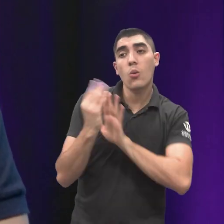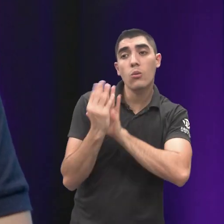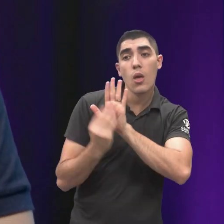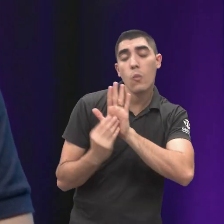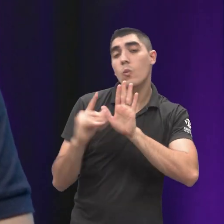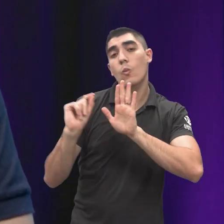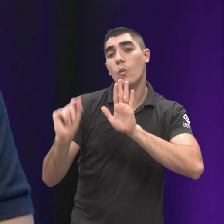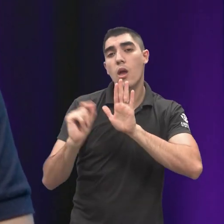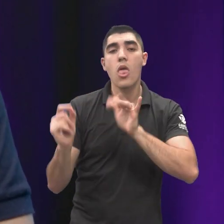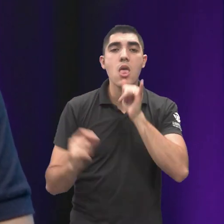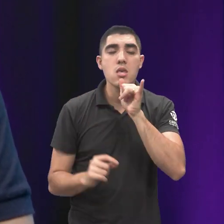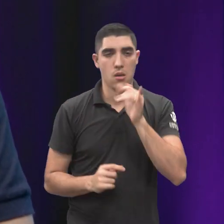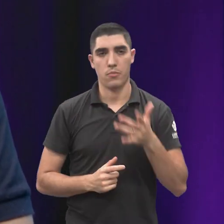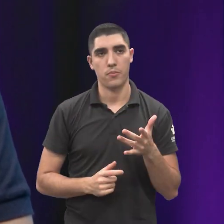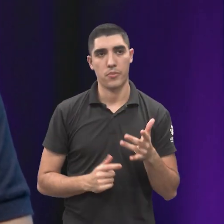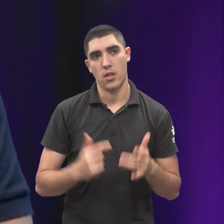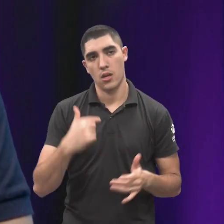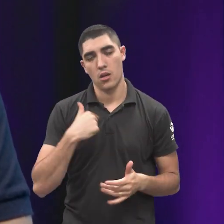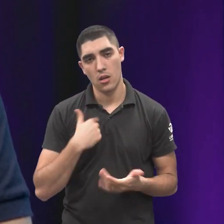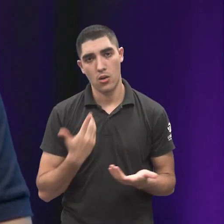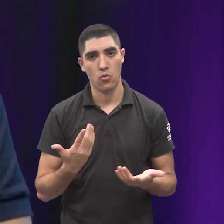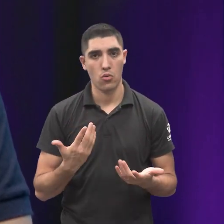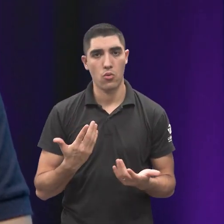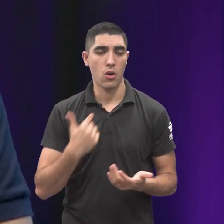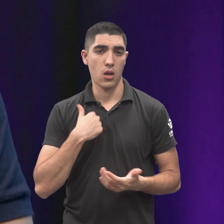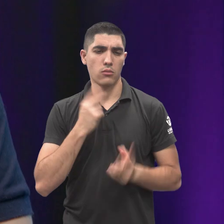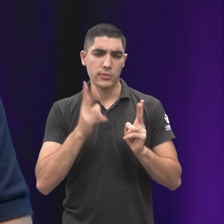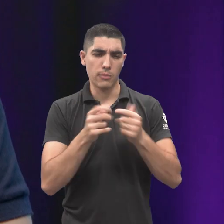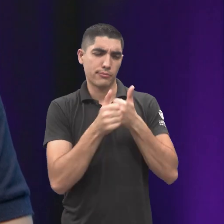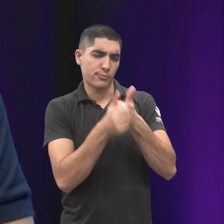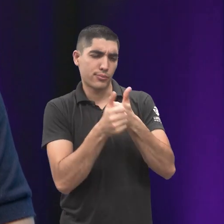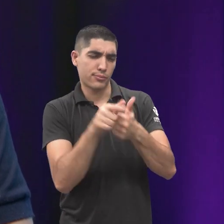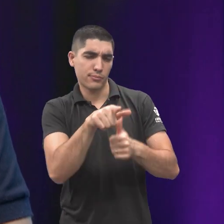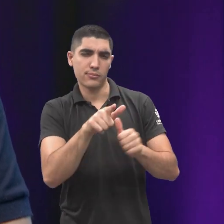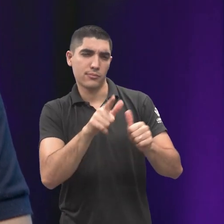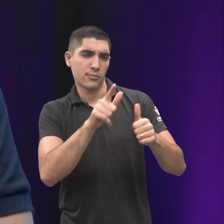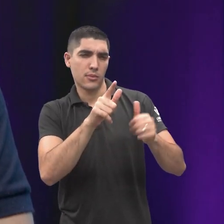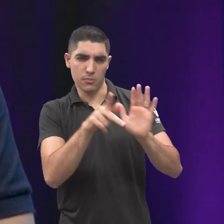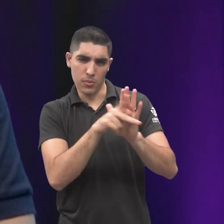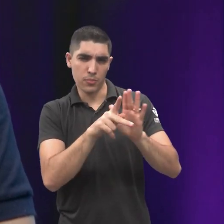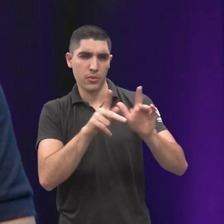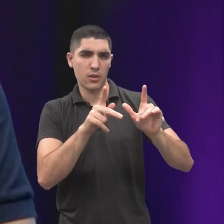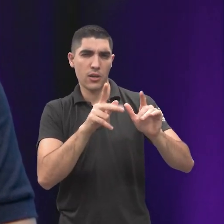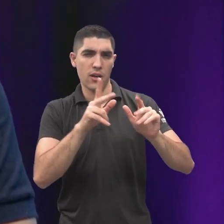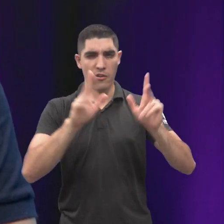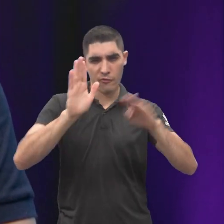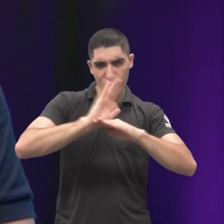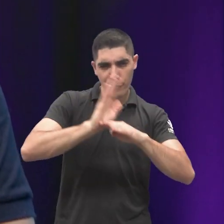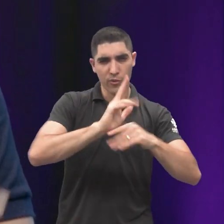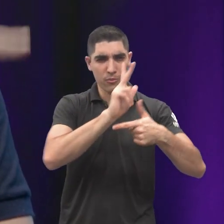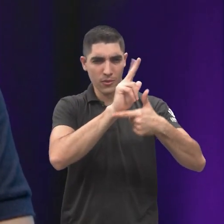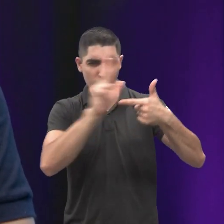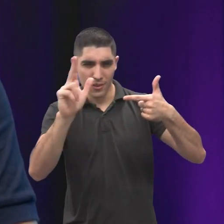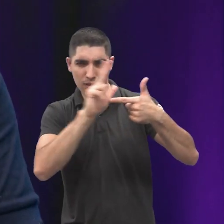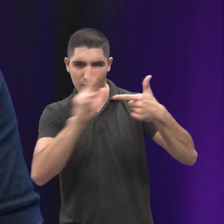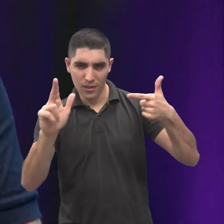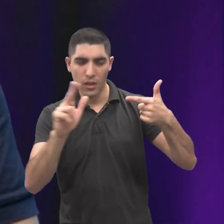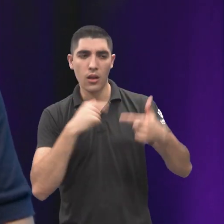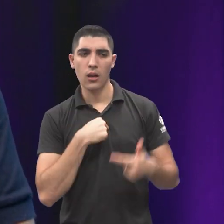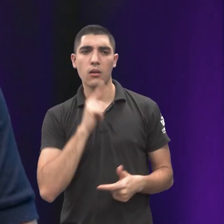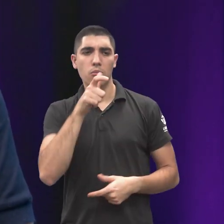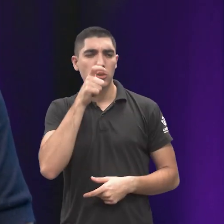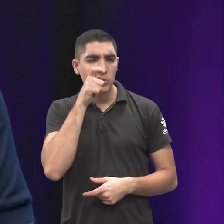gosta. Então, por exemplo, se eu acompanho determinada série e começar a observar que ela está seguindo